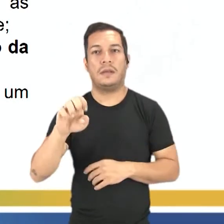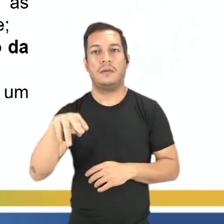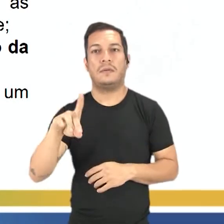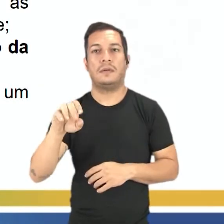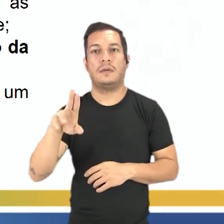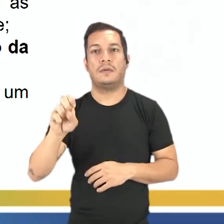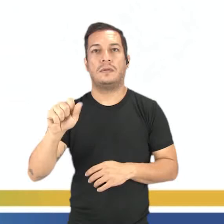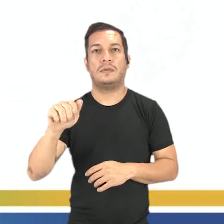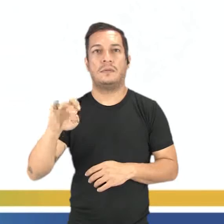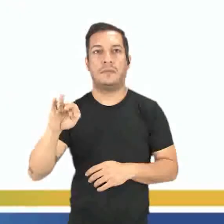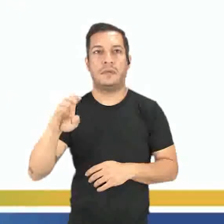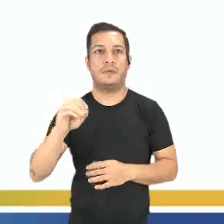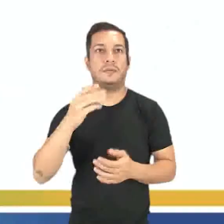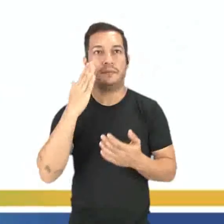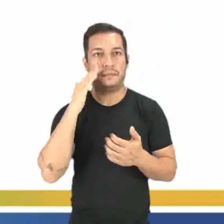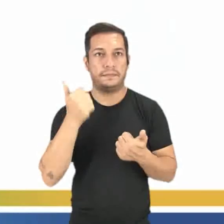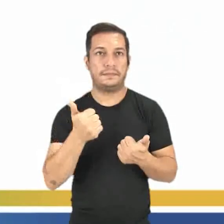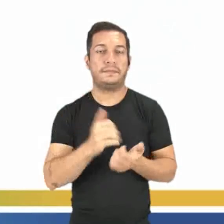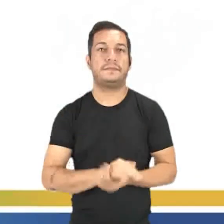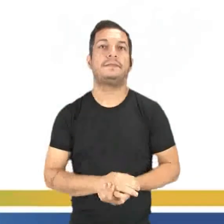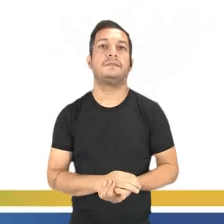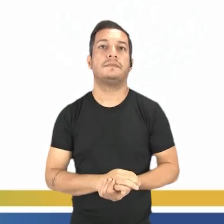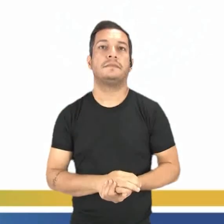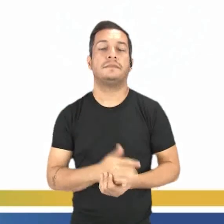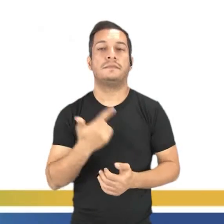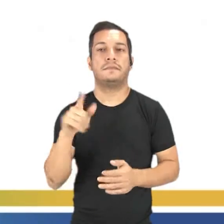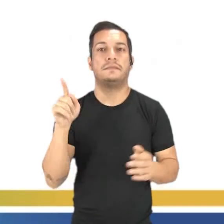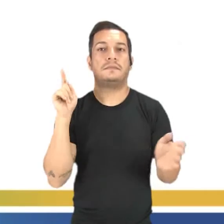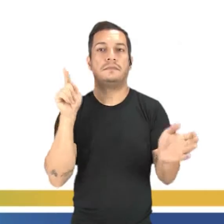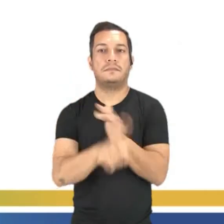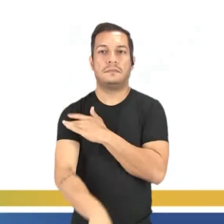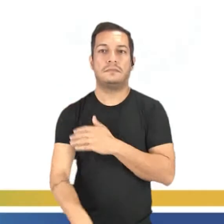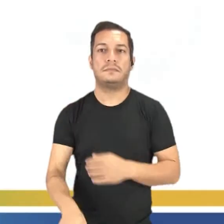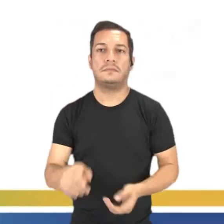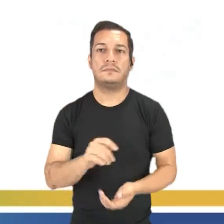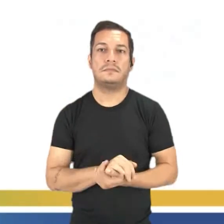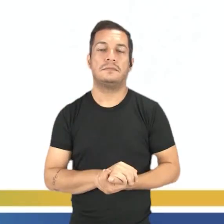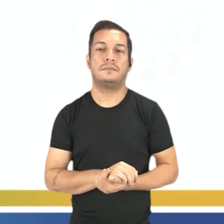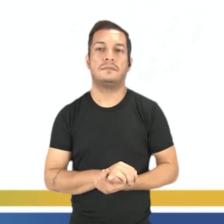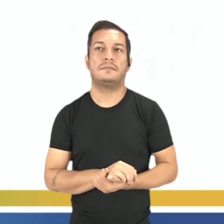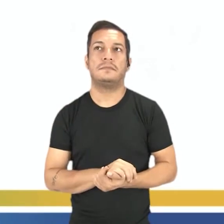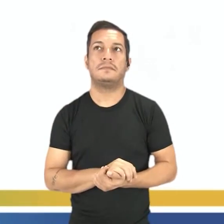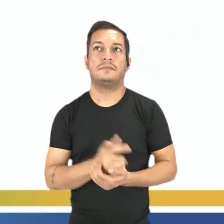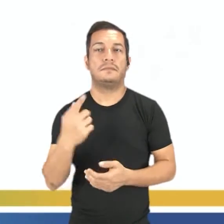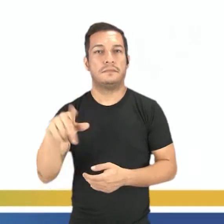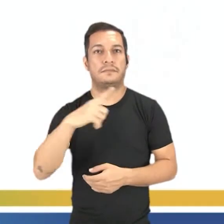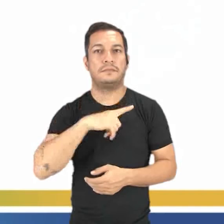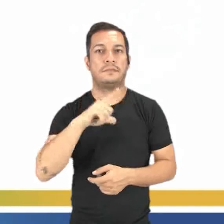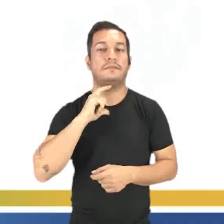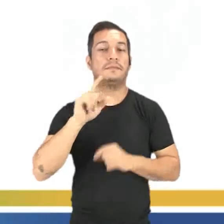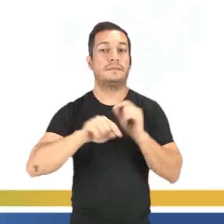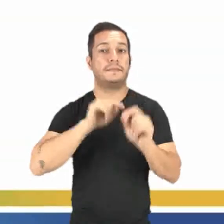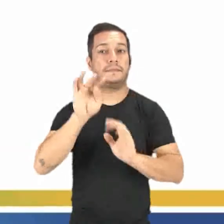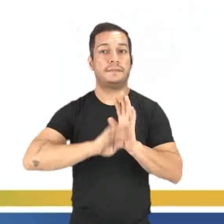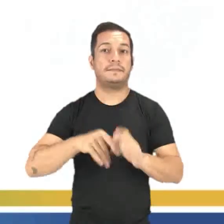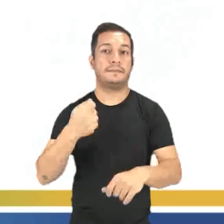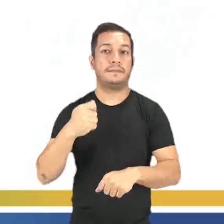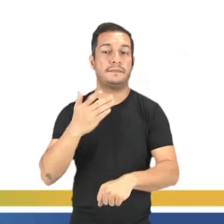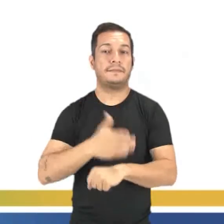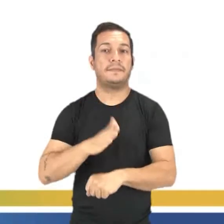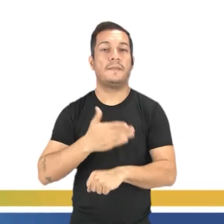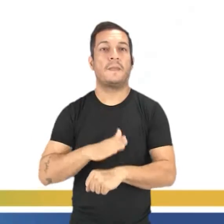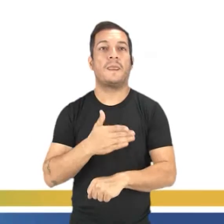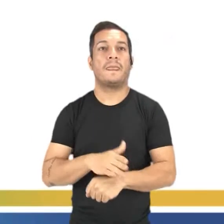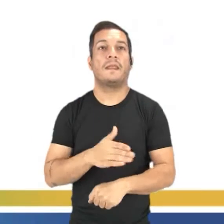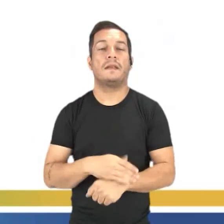da forma. Tá bom? Outra questão com texto que vocês têm que